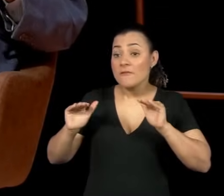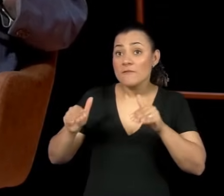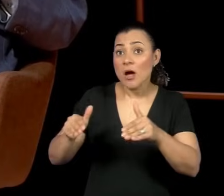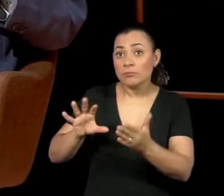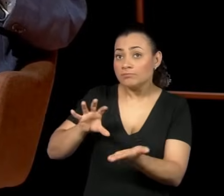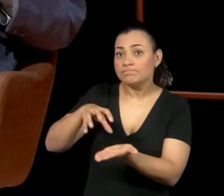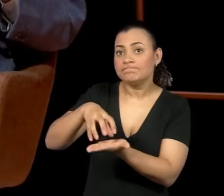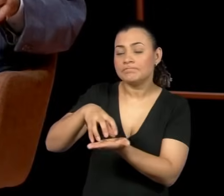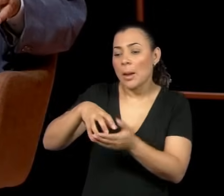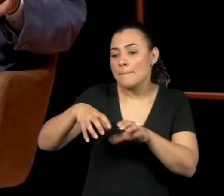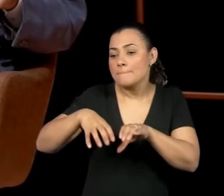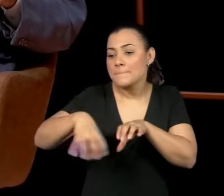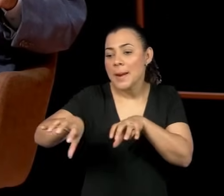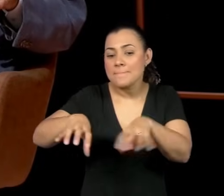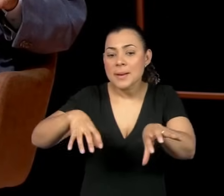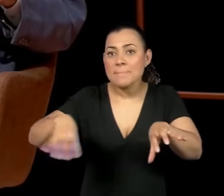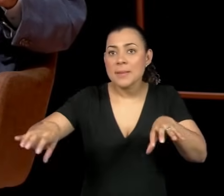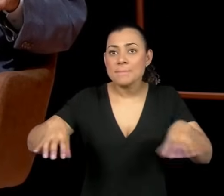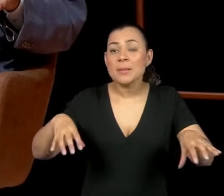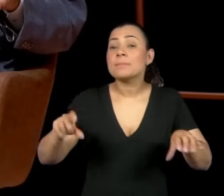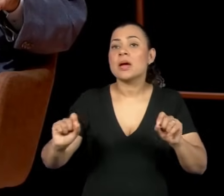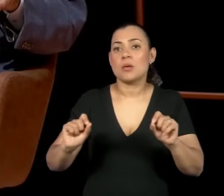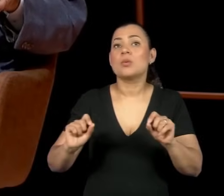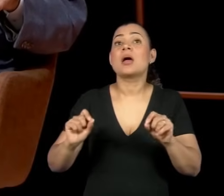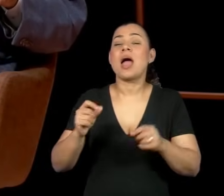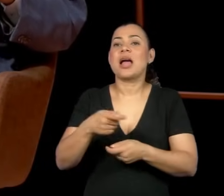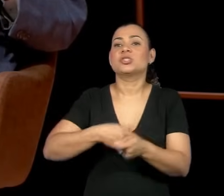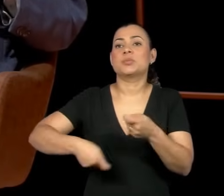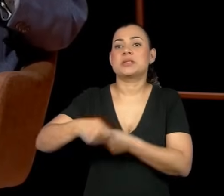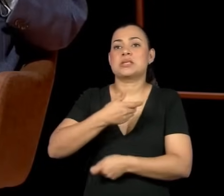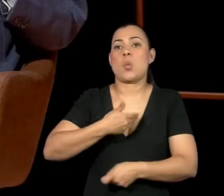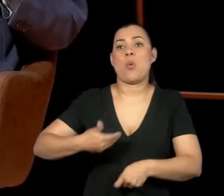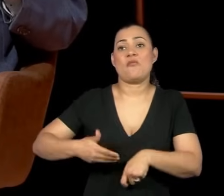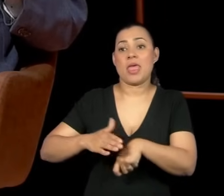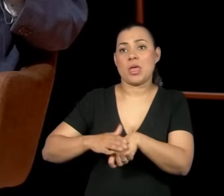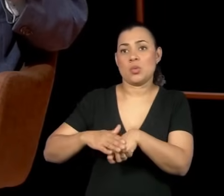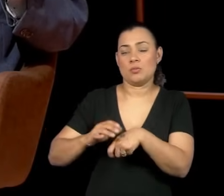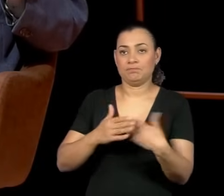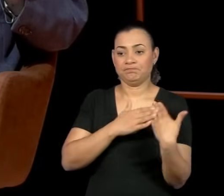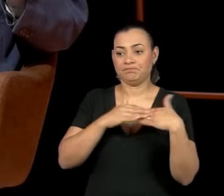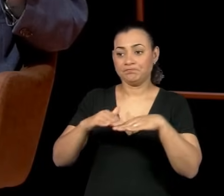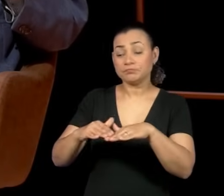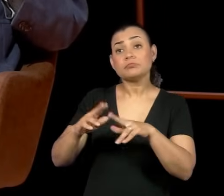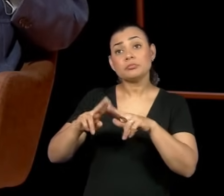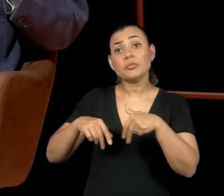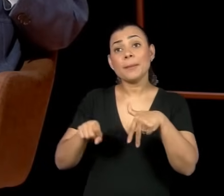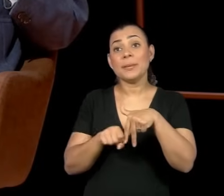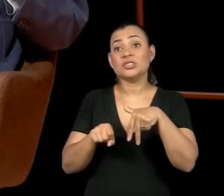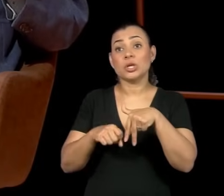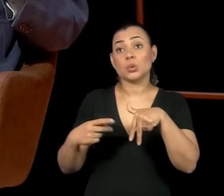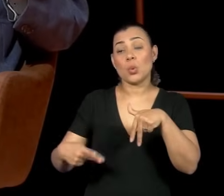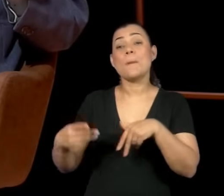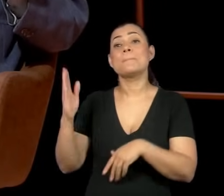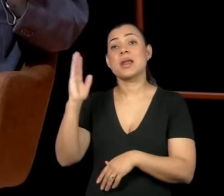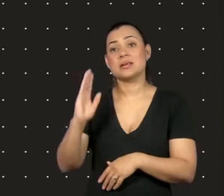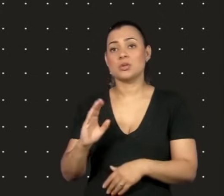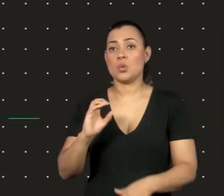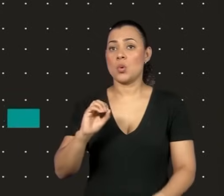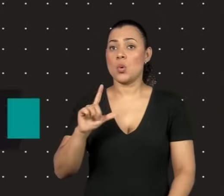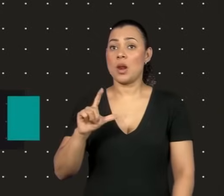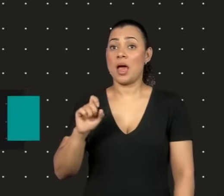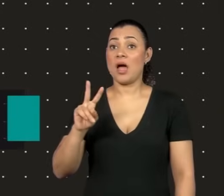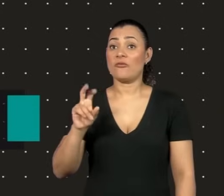descentralização da administração pública, né? E o embaixador do Brasil, na época, Olavo Bilac Pinto,